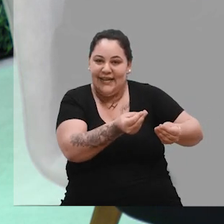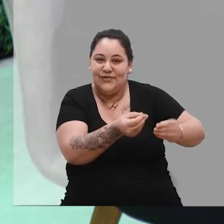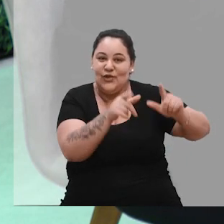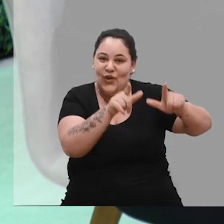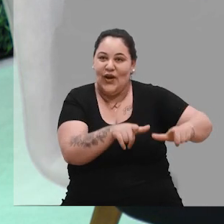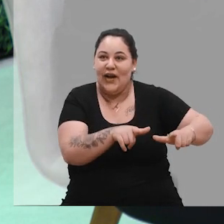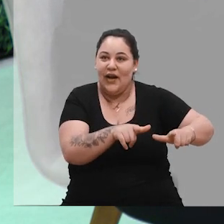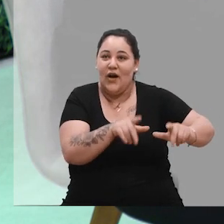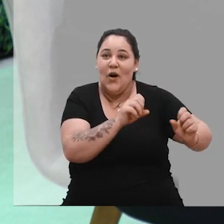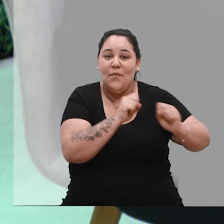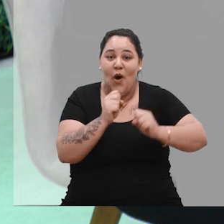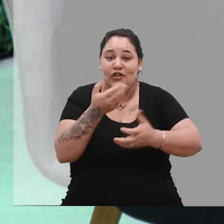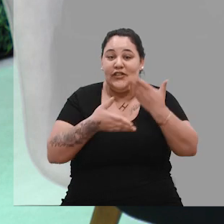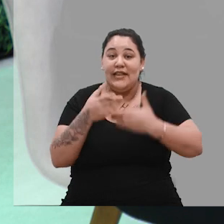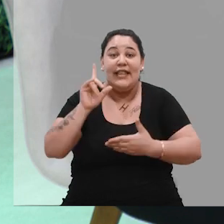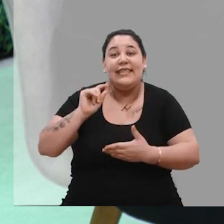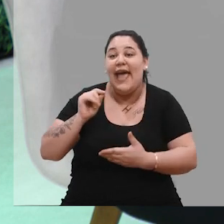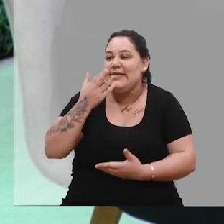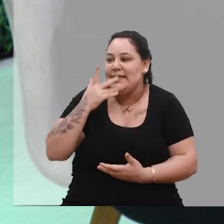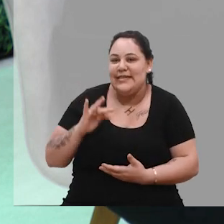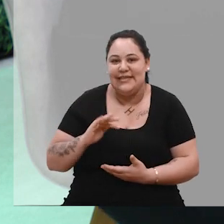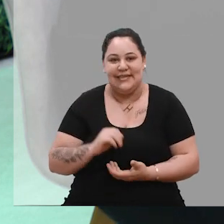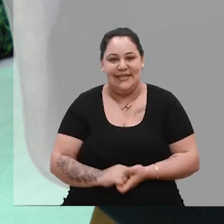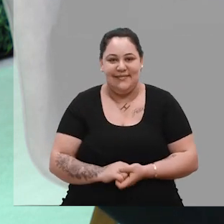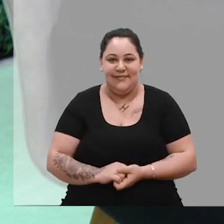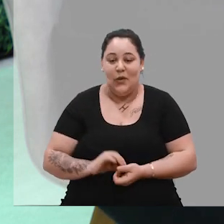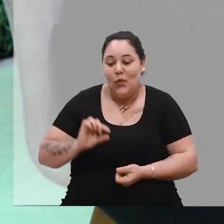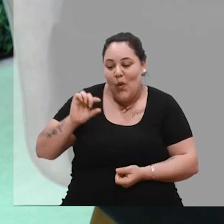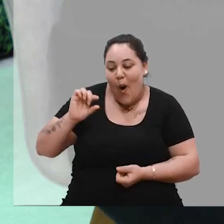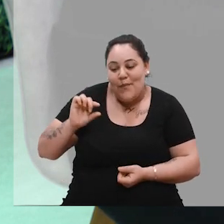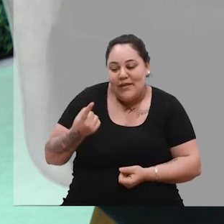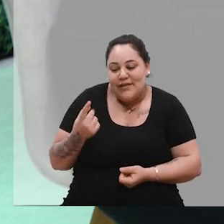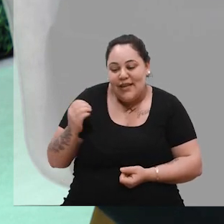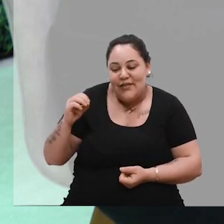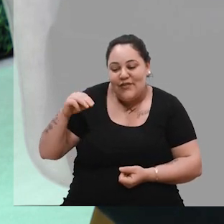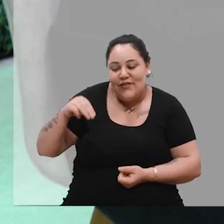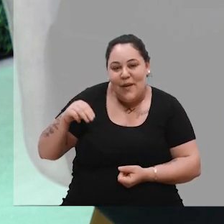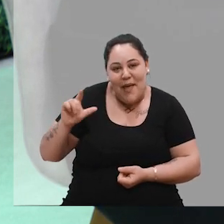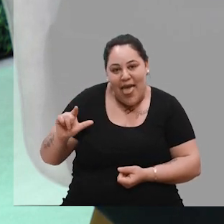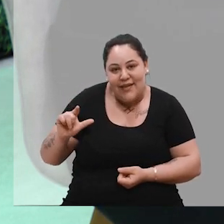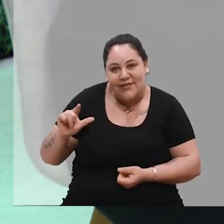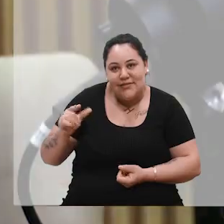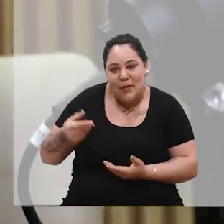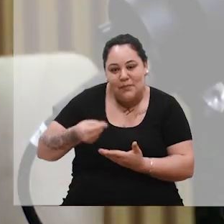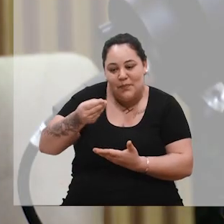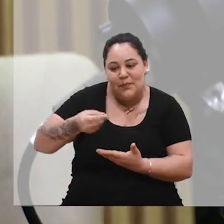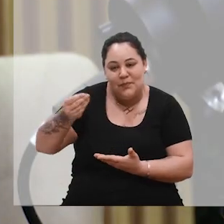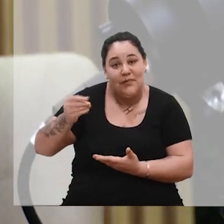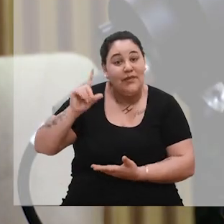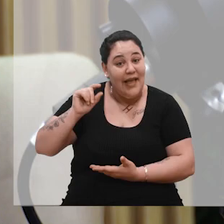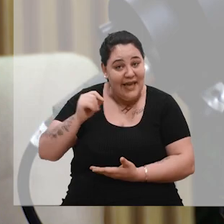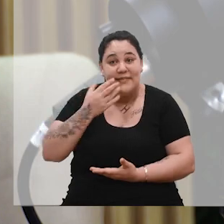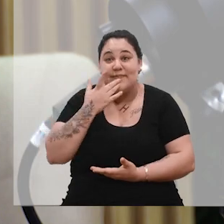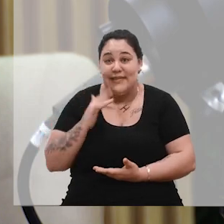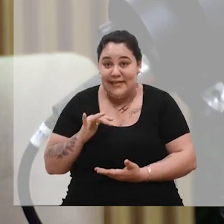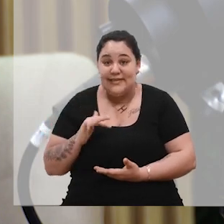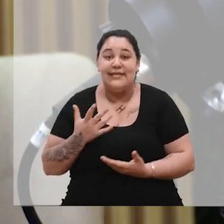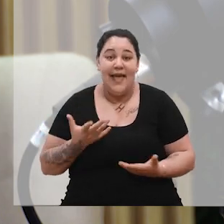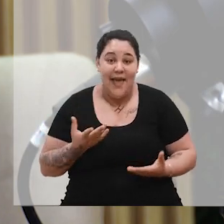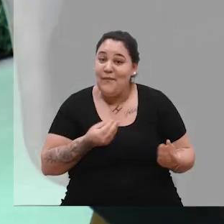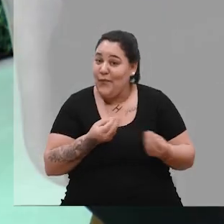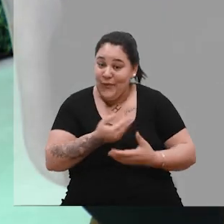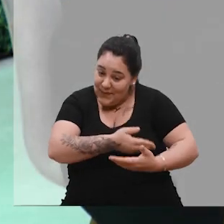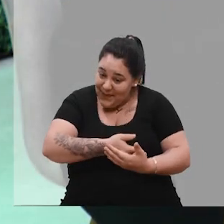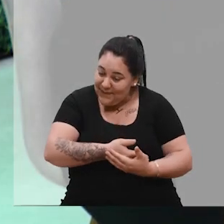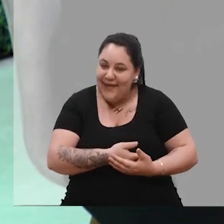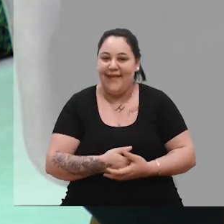leite, dá para 10 crianças. Então, um copinho de 120, 150 ml, a gente consegue alimentar 10 crianças. E a gente